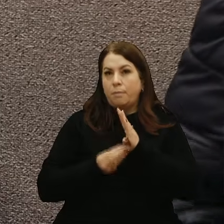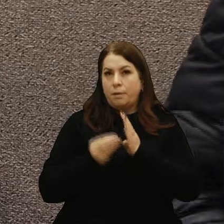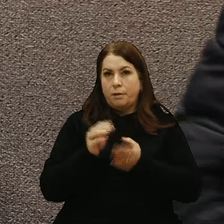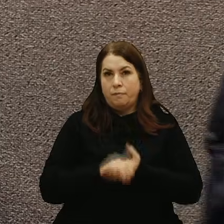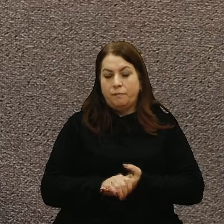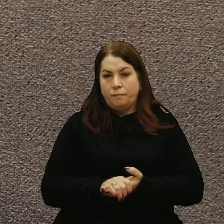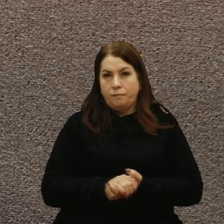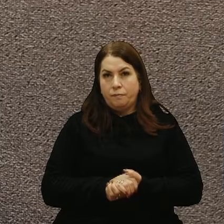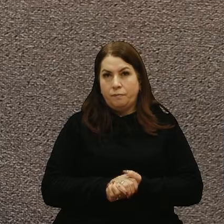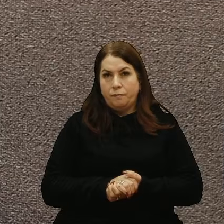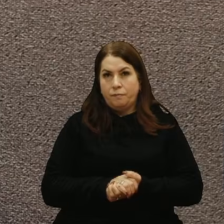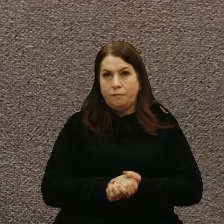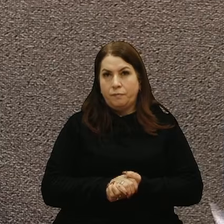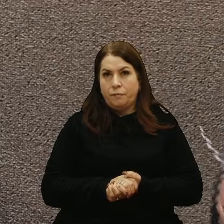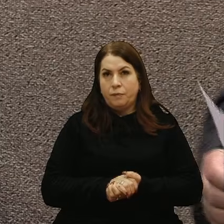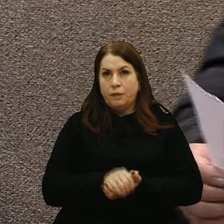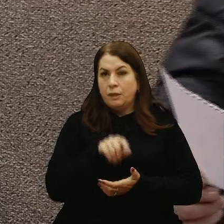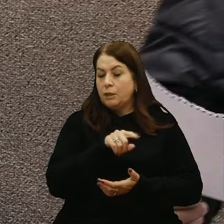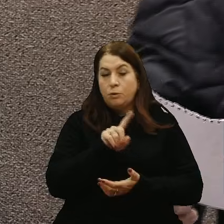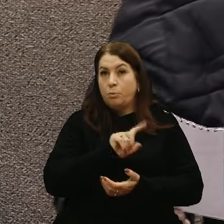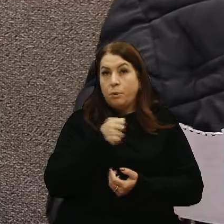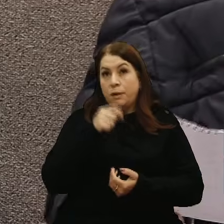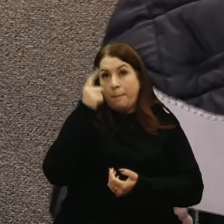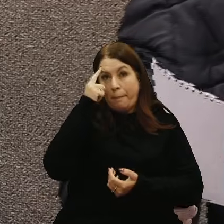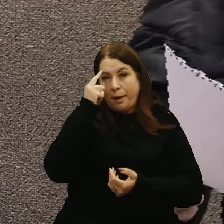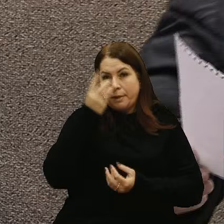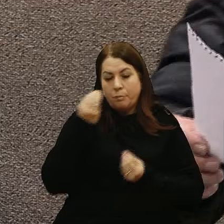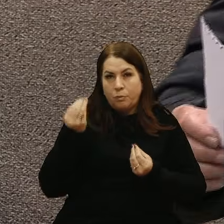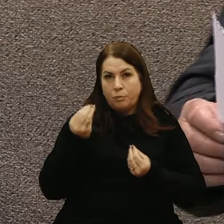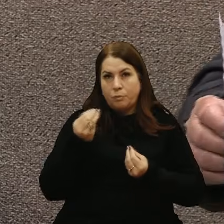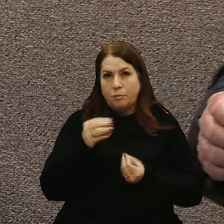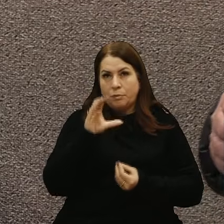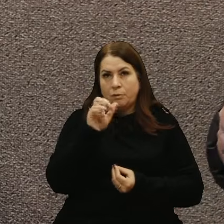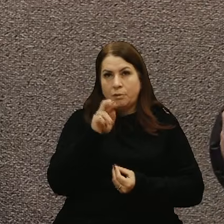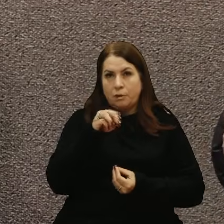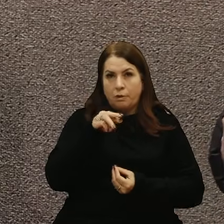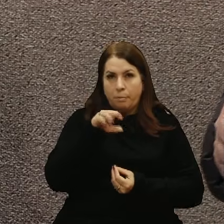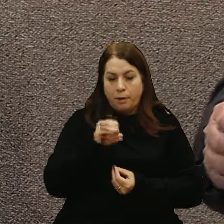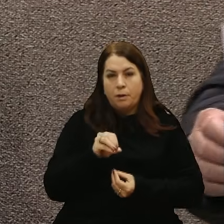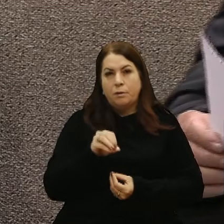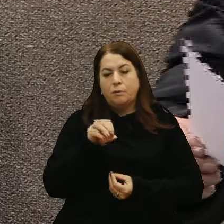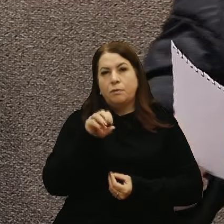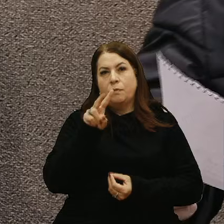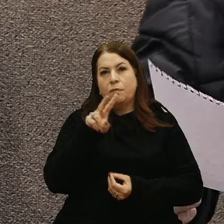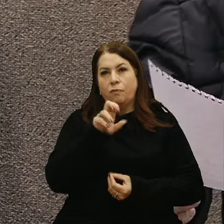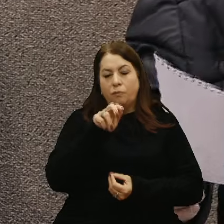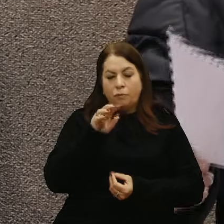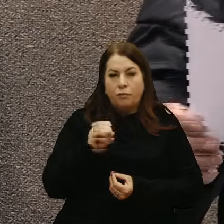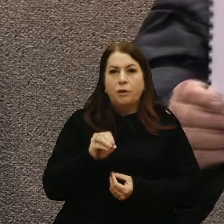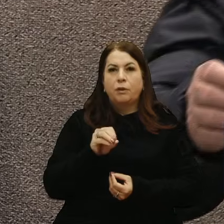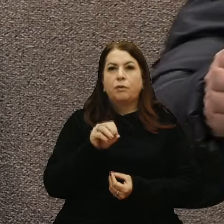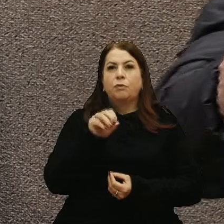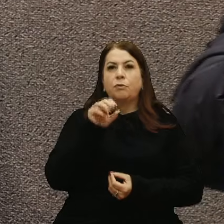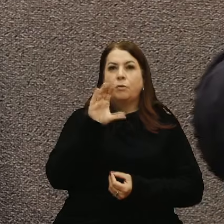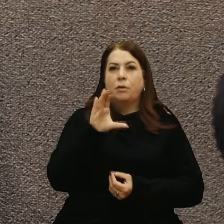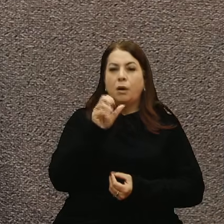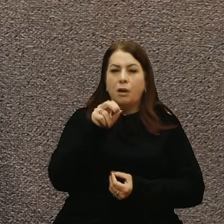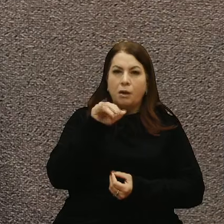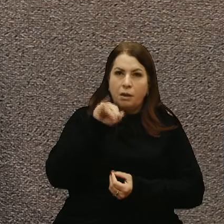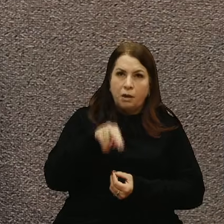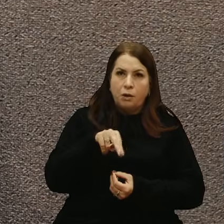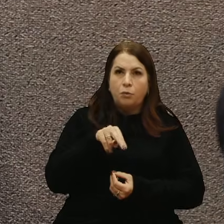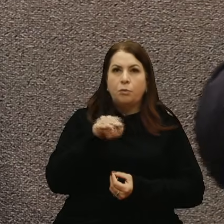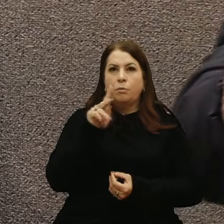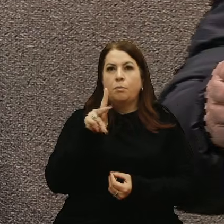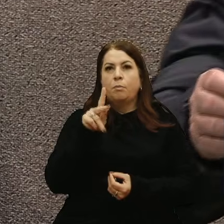E olha, não precisa pensar muito. Carmelo, Vêneto, Centenário 2, Baladim, Quênio, Paraíso